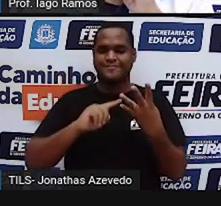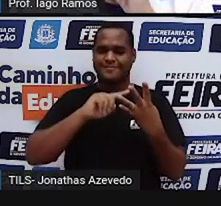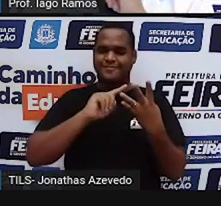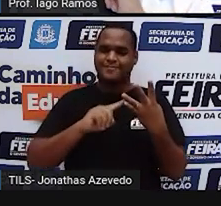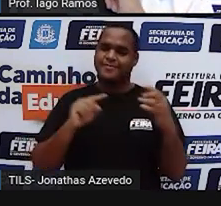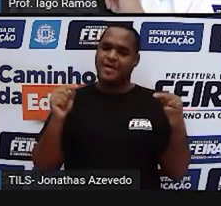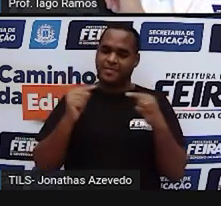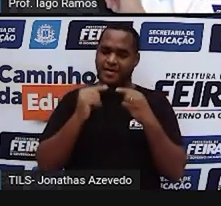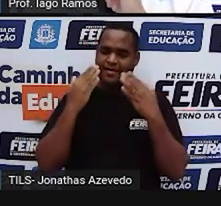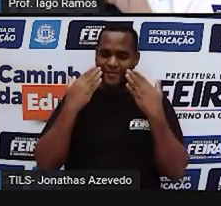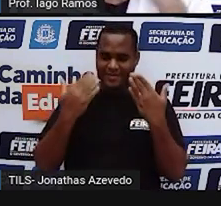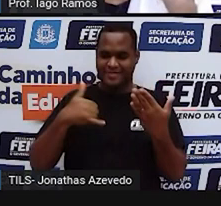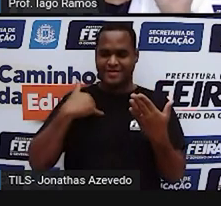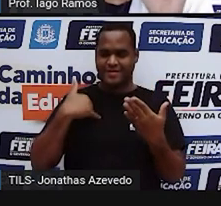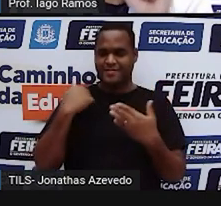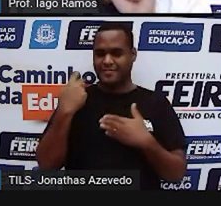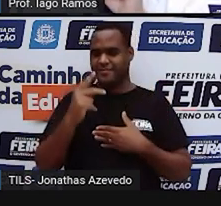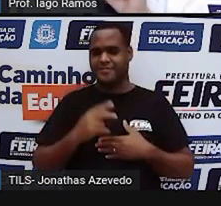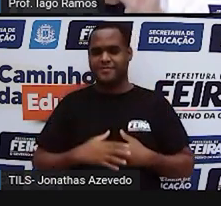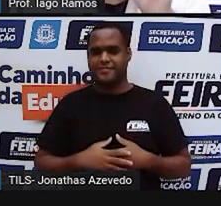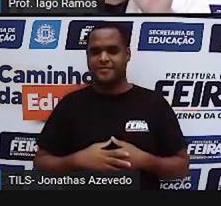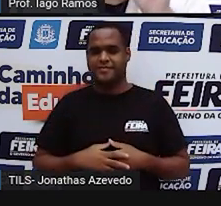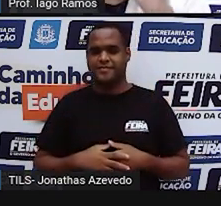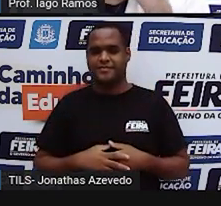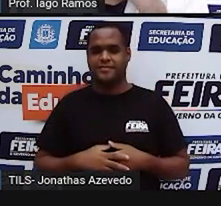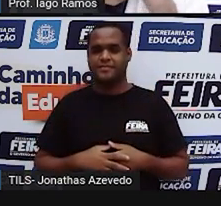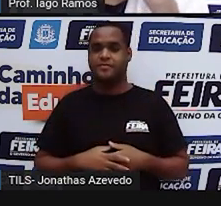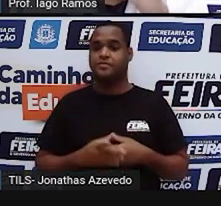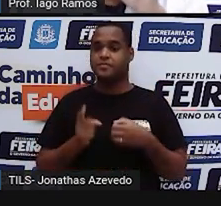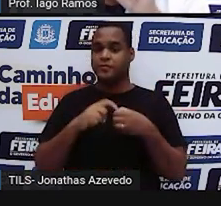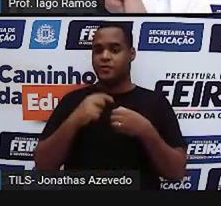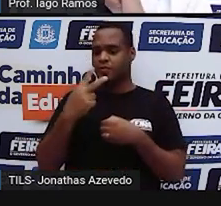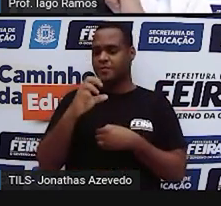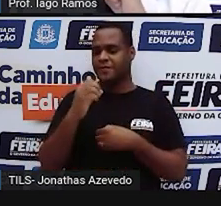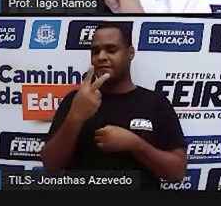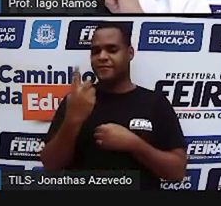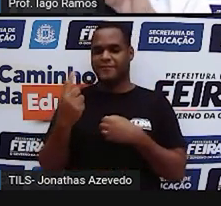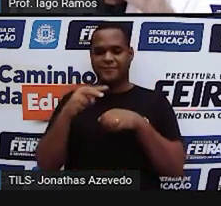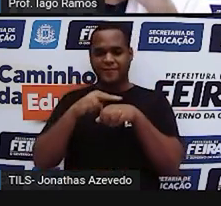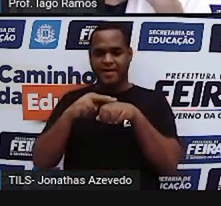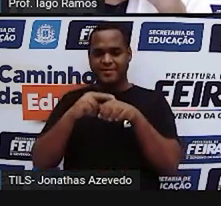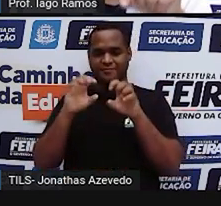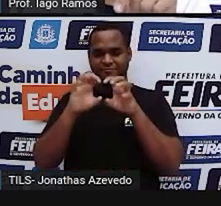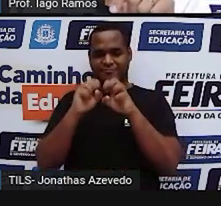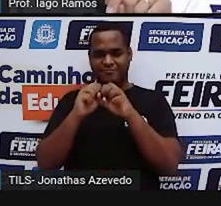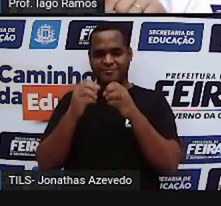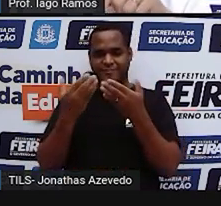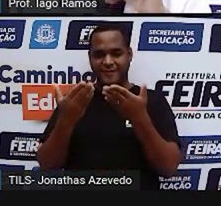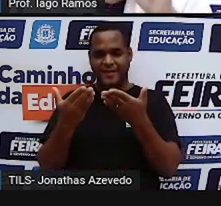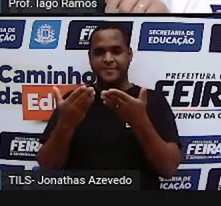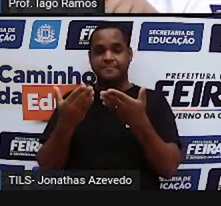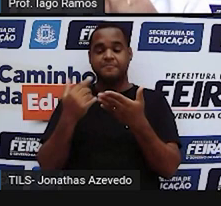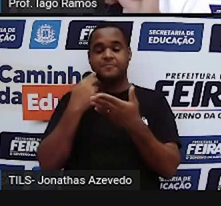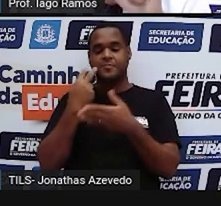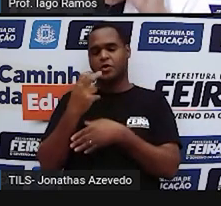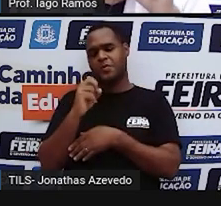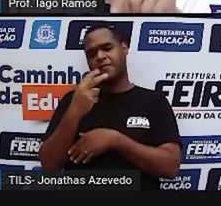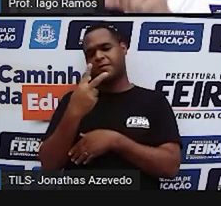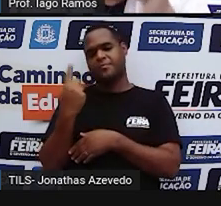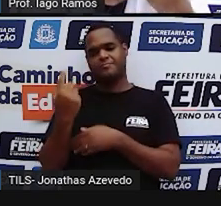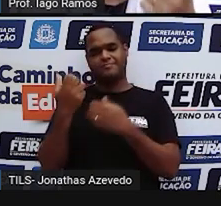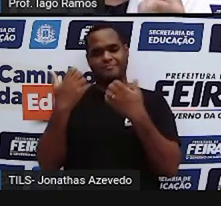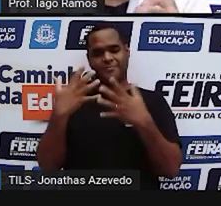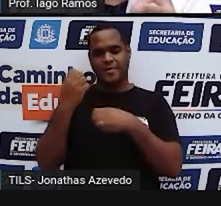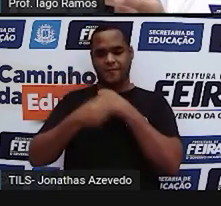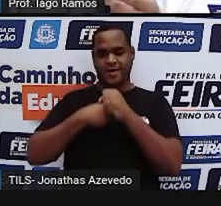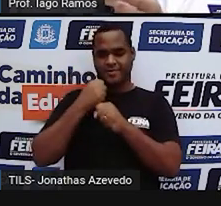O que representa a sua idade nós vamos voltar ali naquele 2021 que Tá grifado 2021 é o ano em